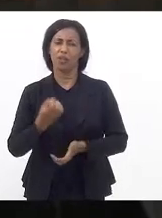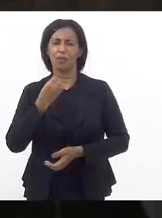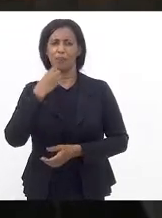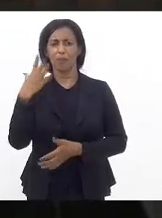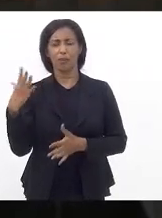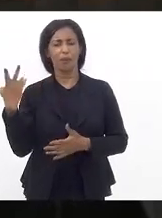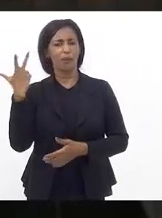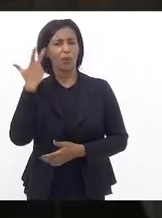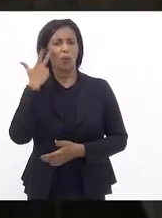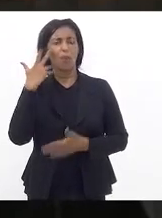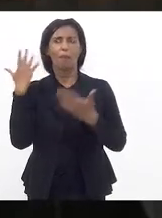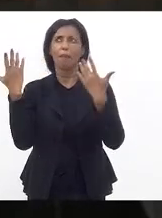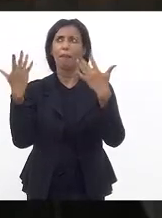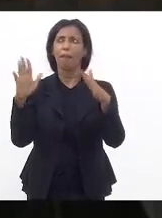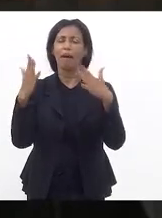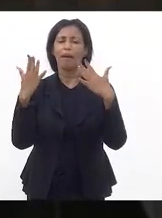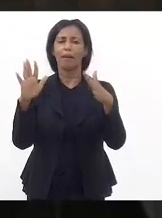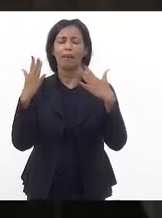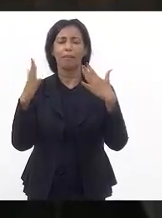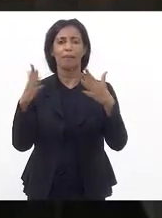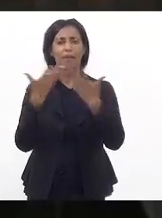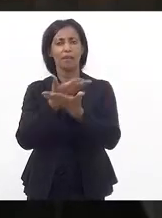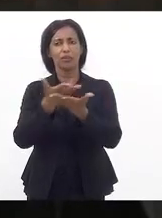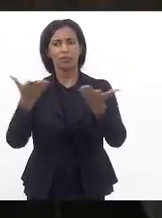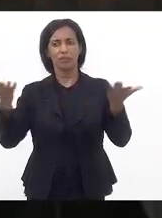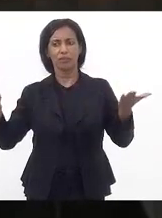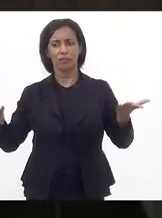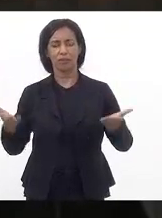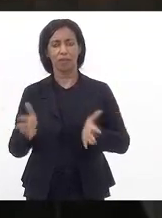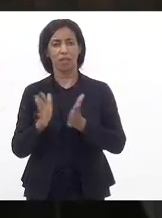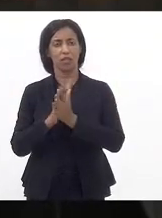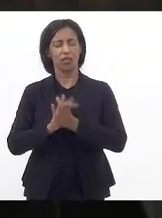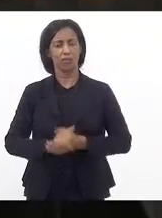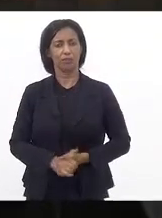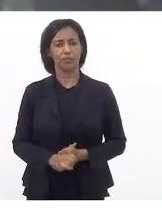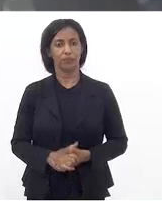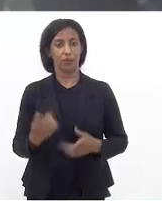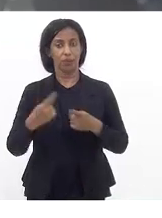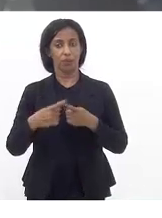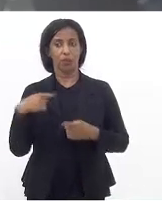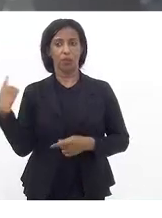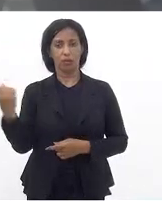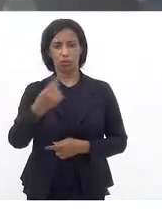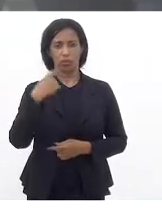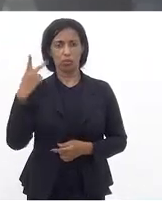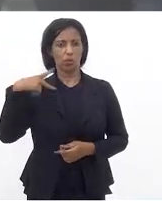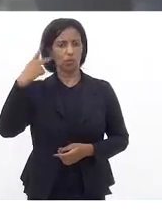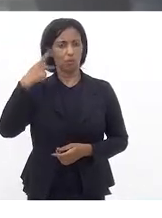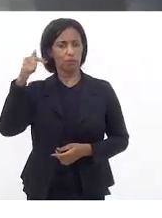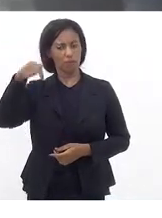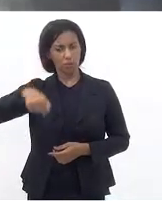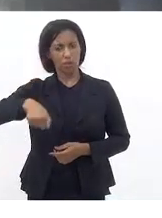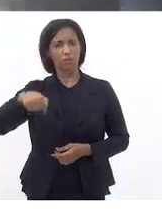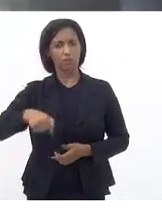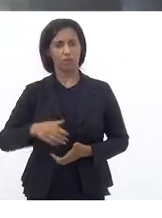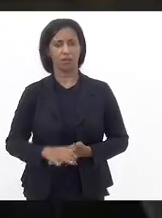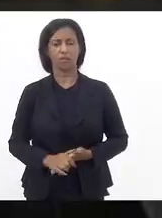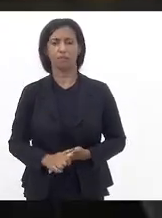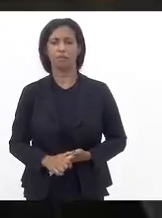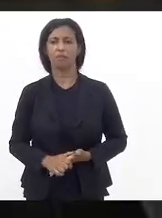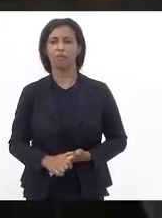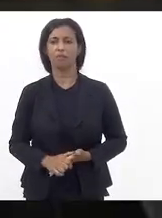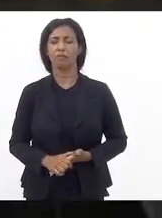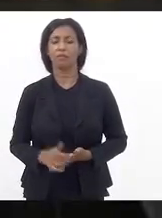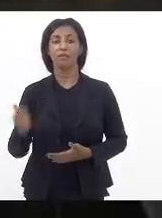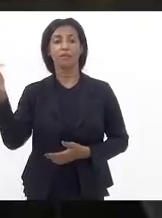e sem incrível Parabéns para vocês porque todos nós parlamentares que estamos aqui